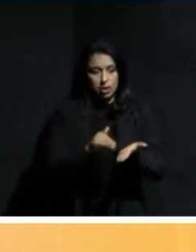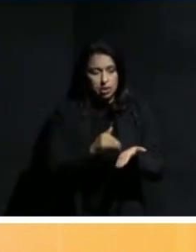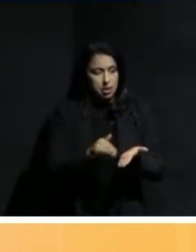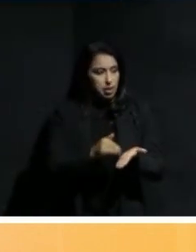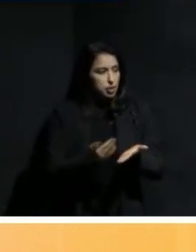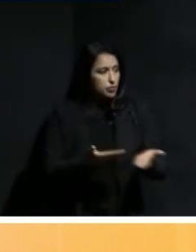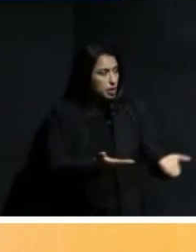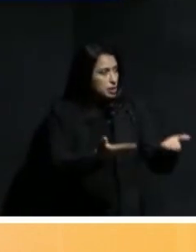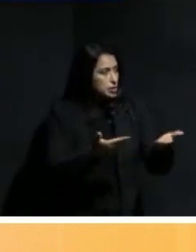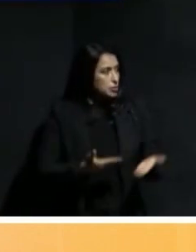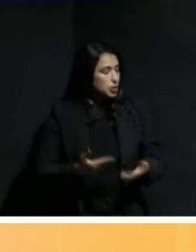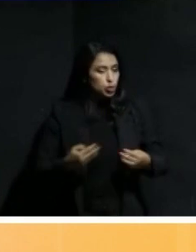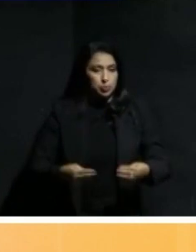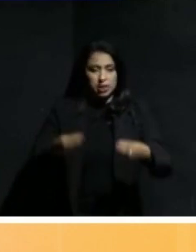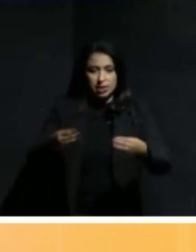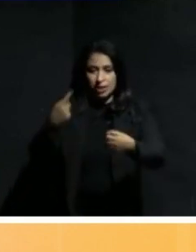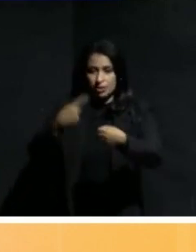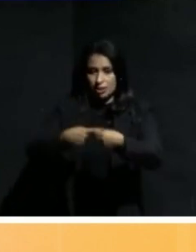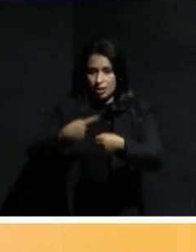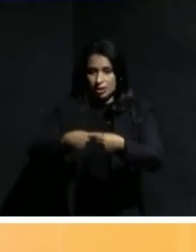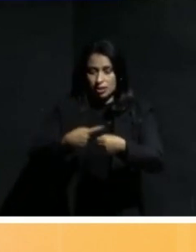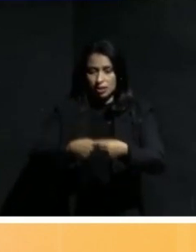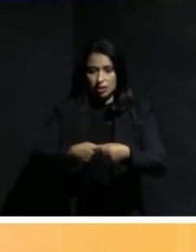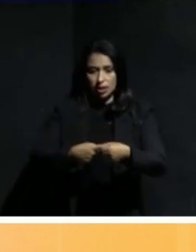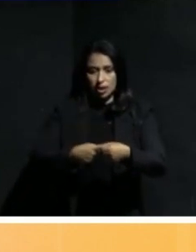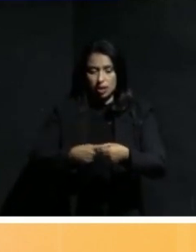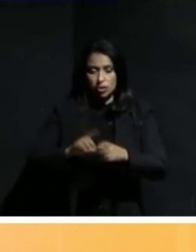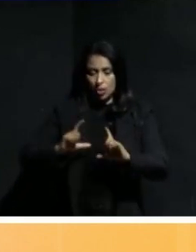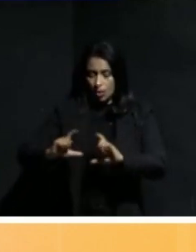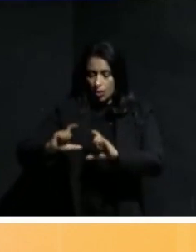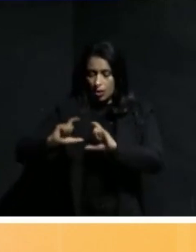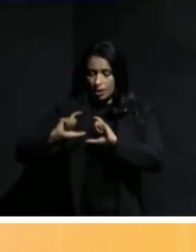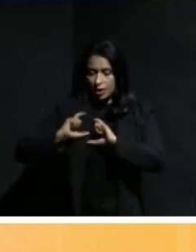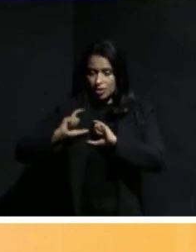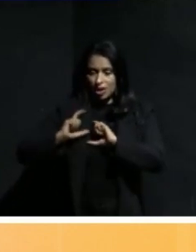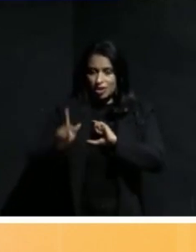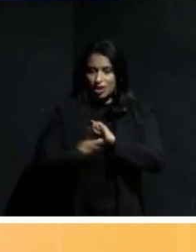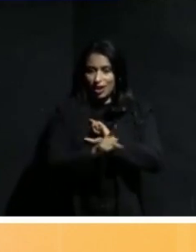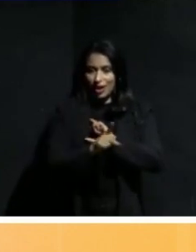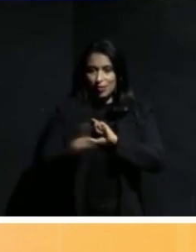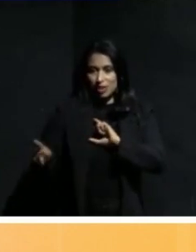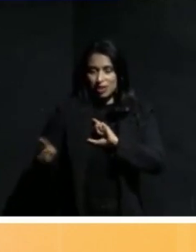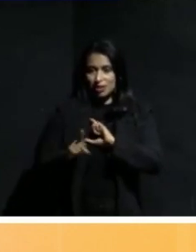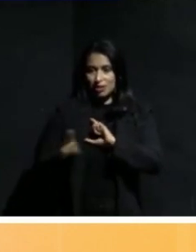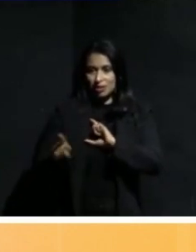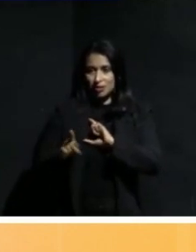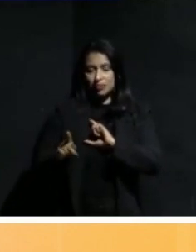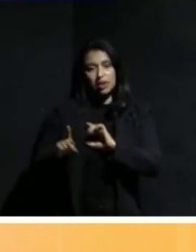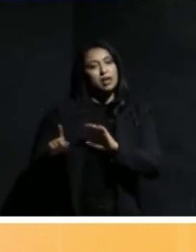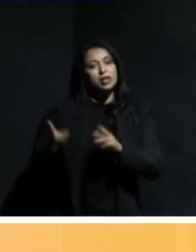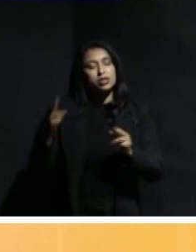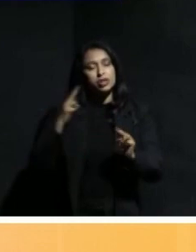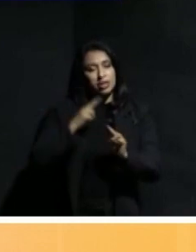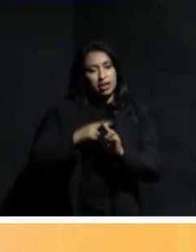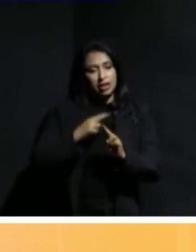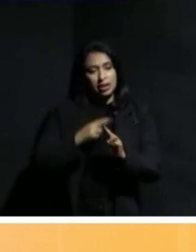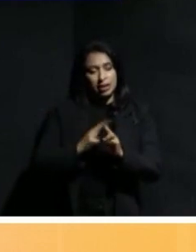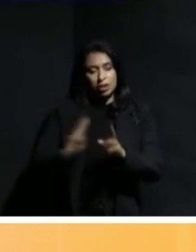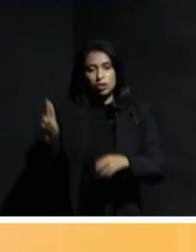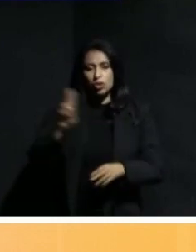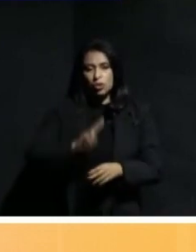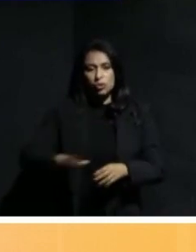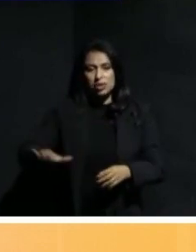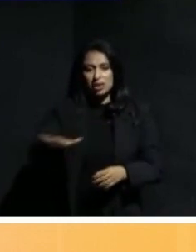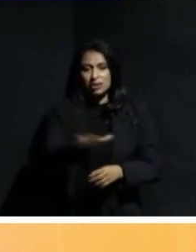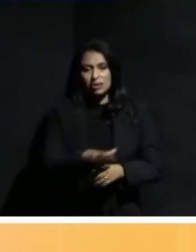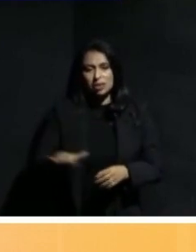ele é amigo pessoal de Carlos Vieira, e o novo presidente da Caixa já trabalhou para o Centrão em épocas